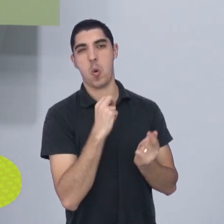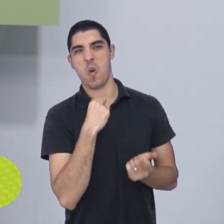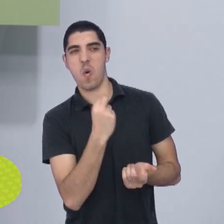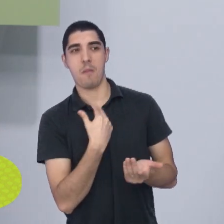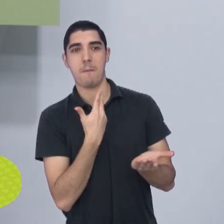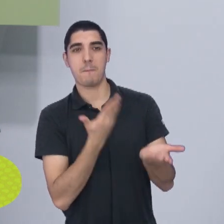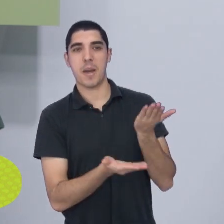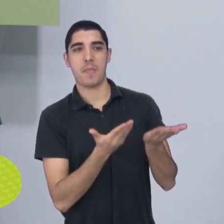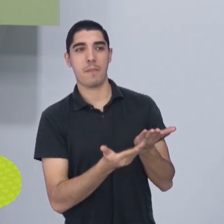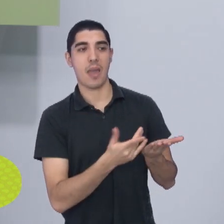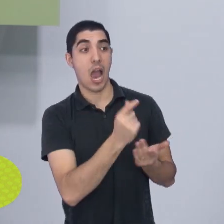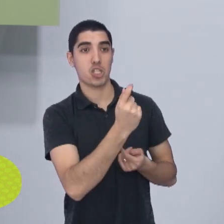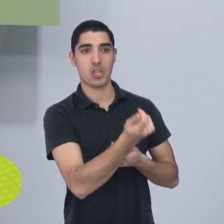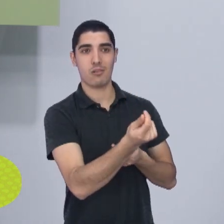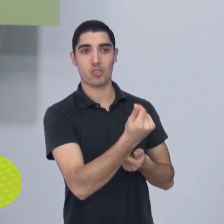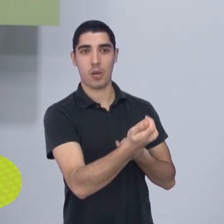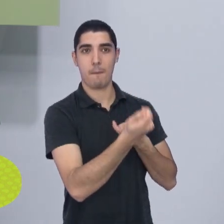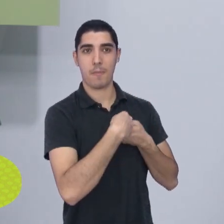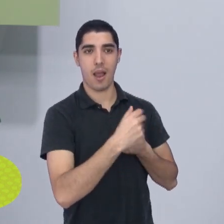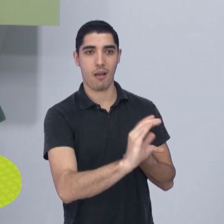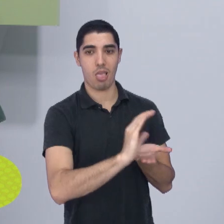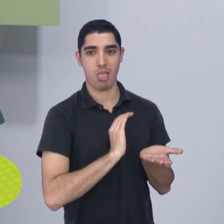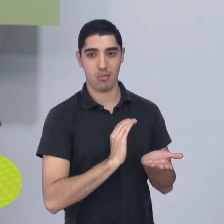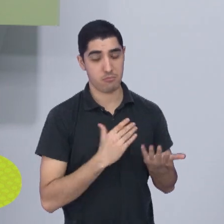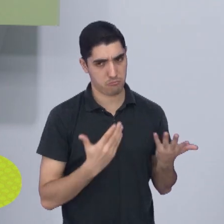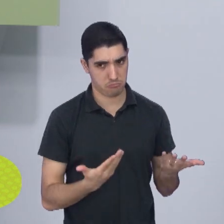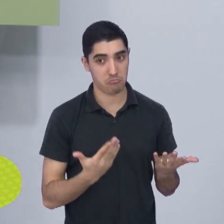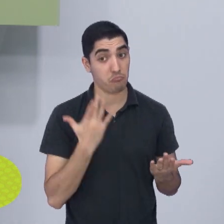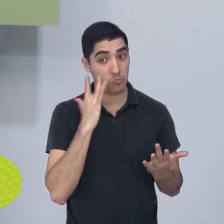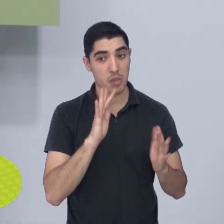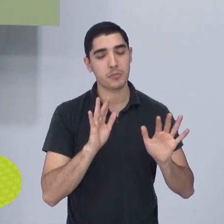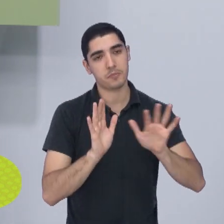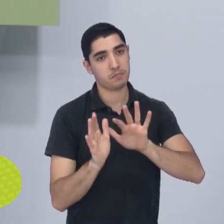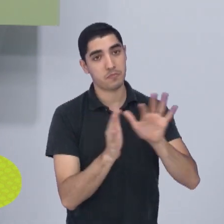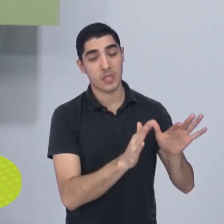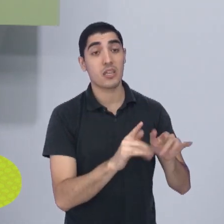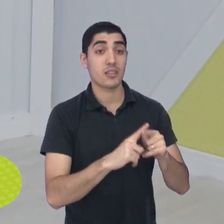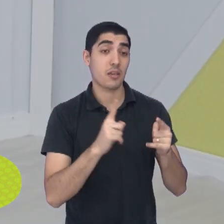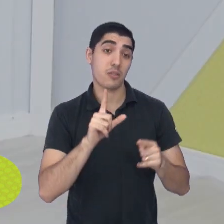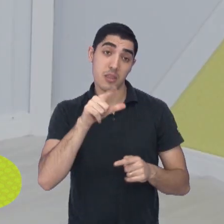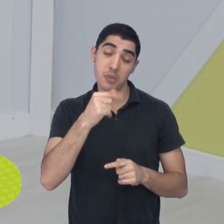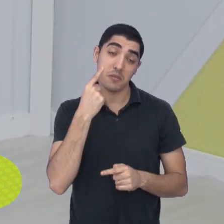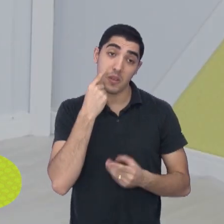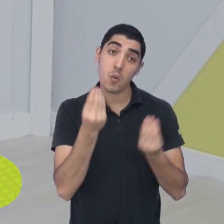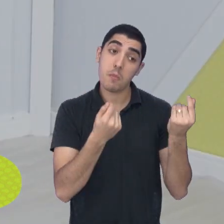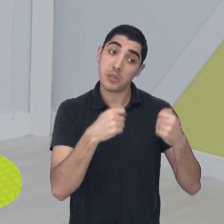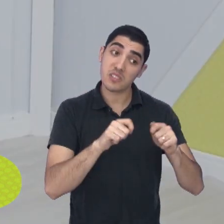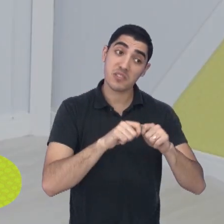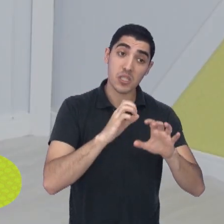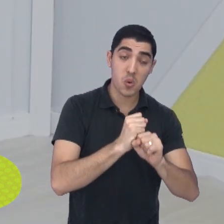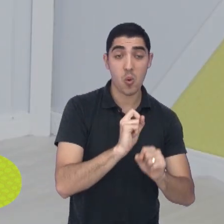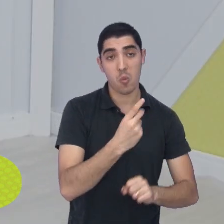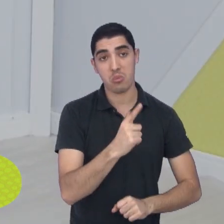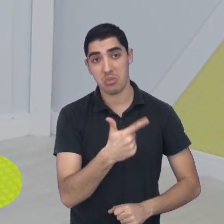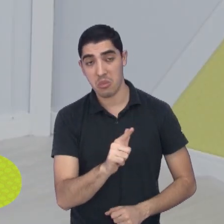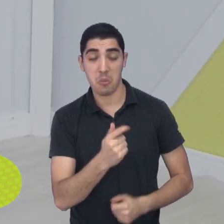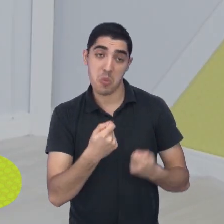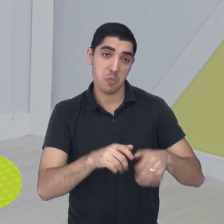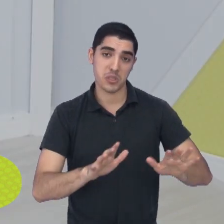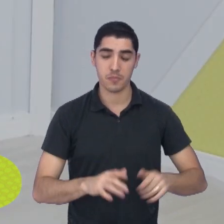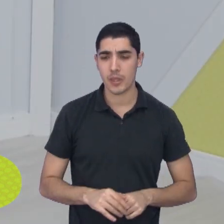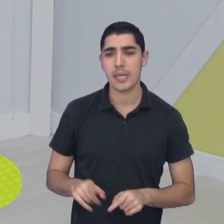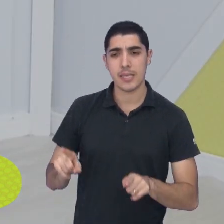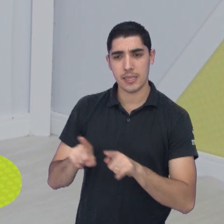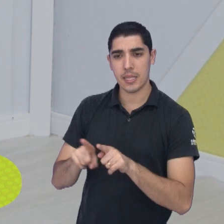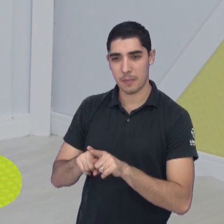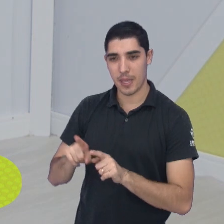vencer, né, para poder não depender de ninguém, não precisar fazer contas como o Sérgio não quer. Aliás, o próprio Sérgio Guedes, ele ficou sabendo aqui, quando